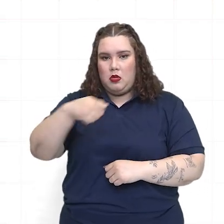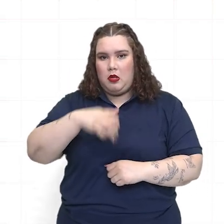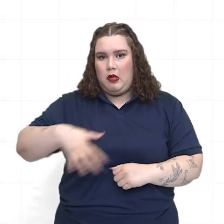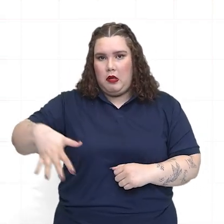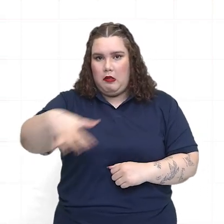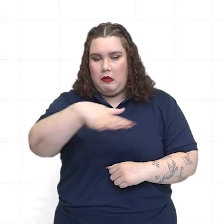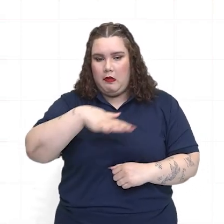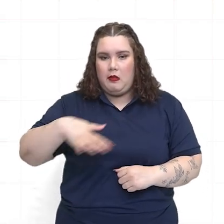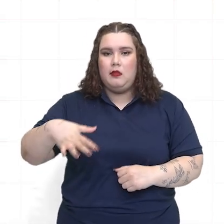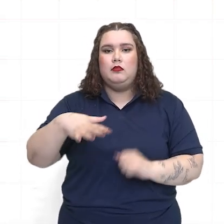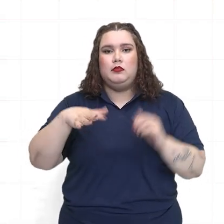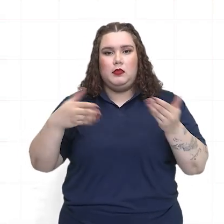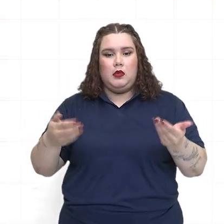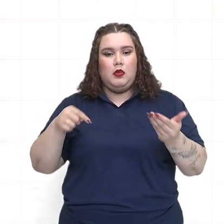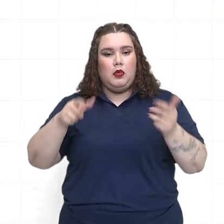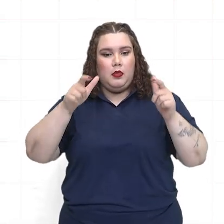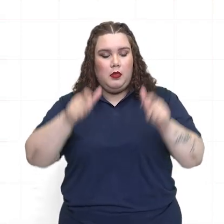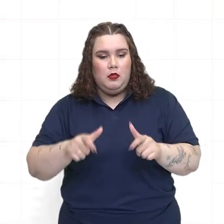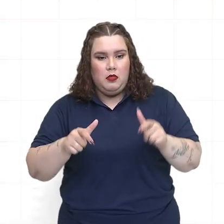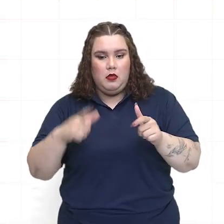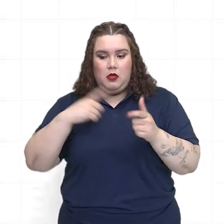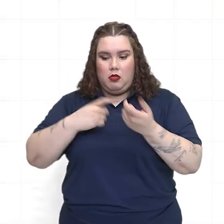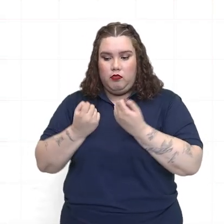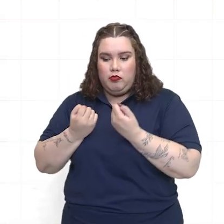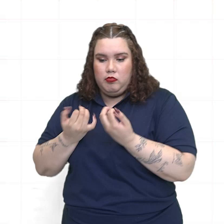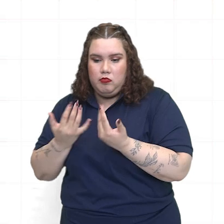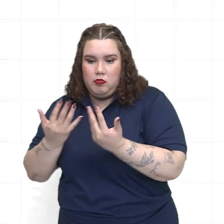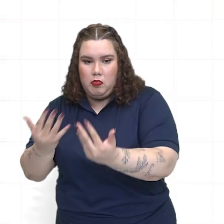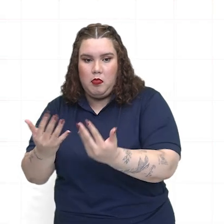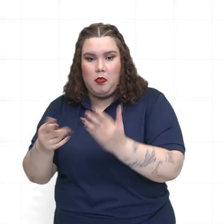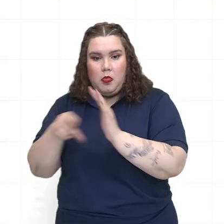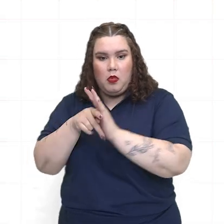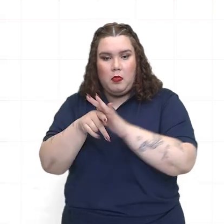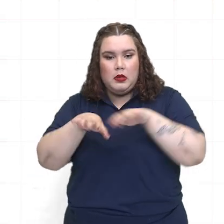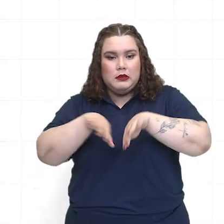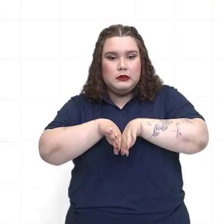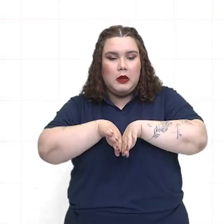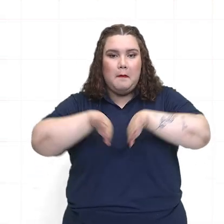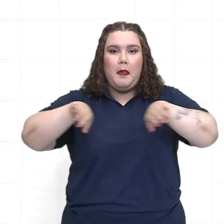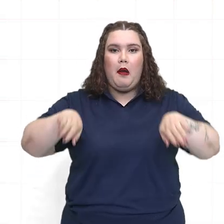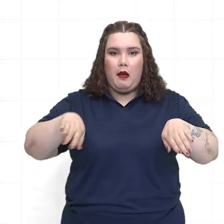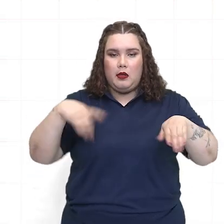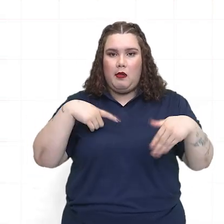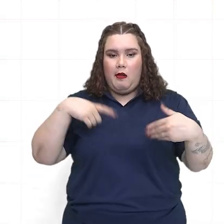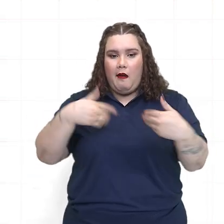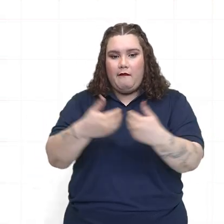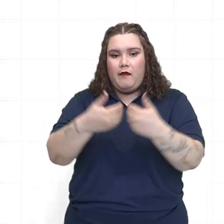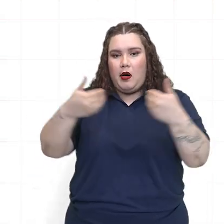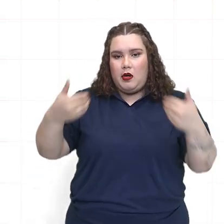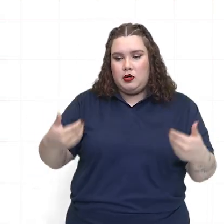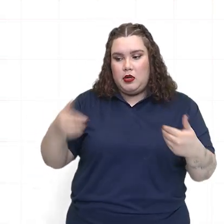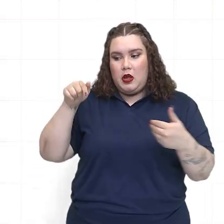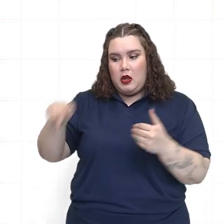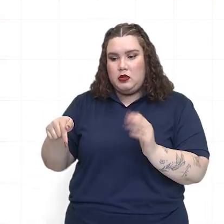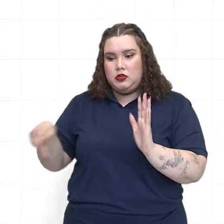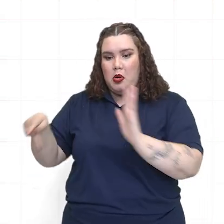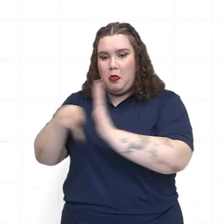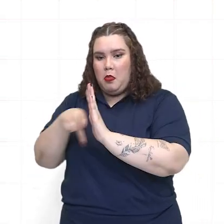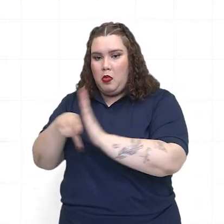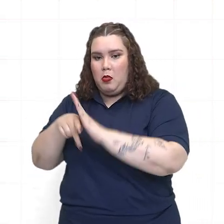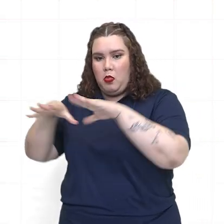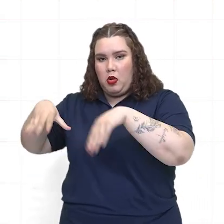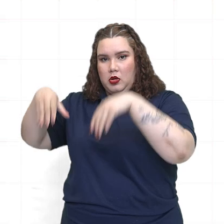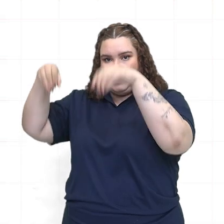Então, você tem um espaço de plantação somente para o senhor, assim como um outro espaço, né, que era